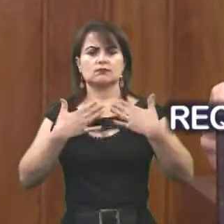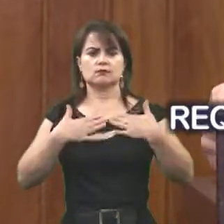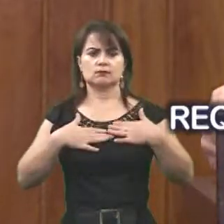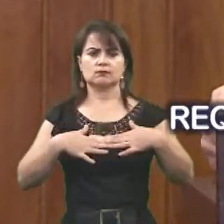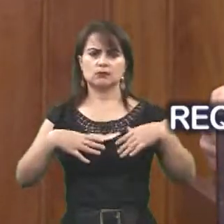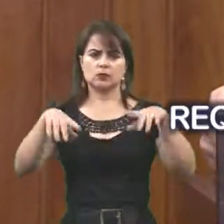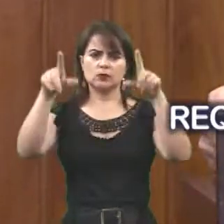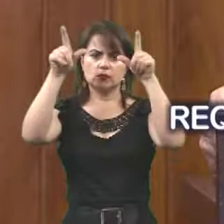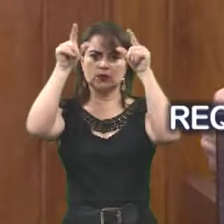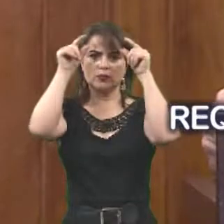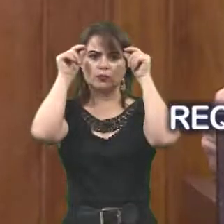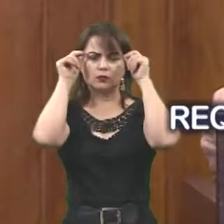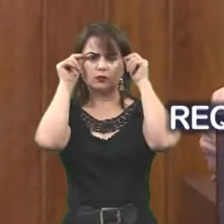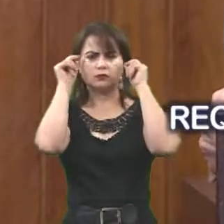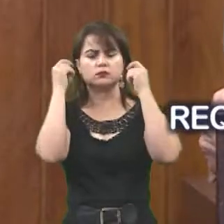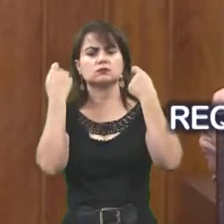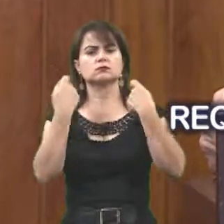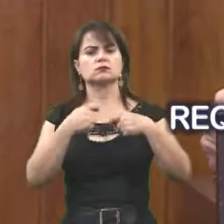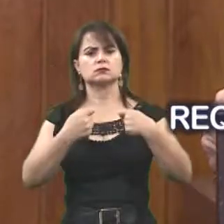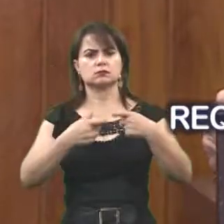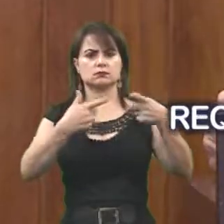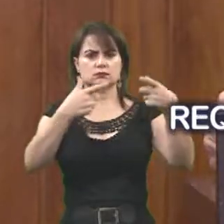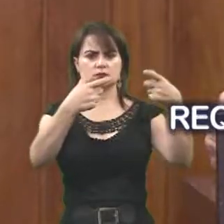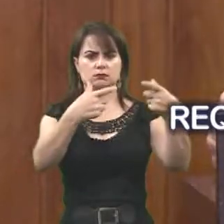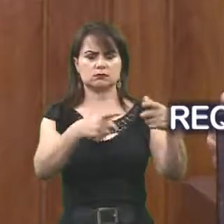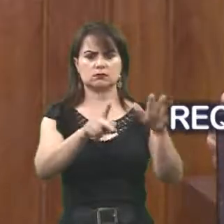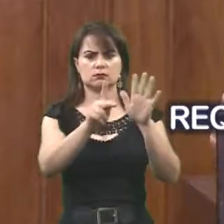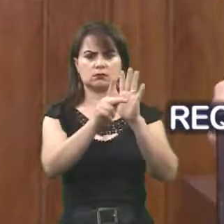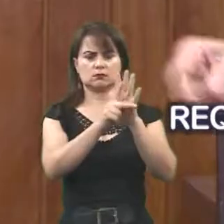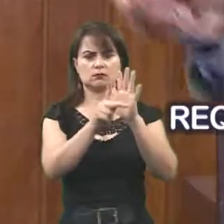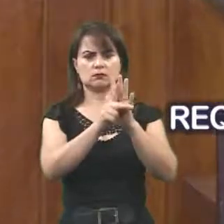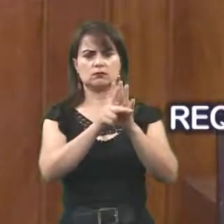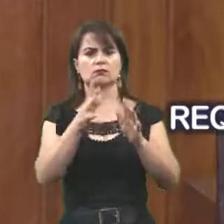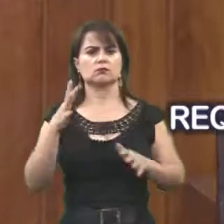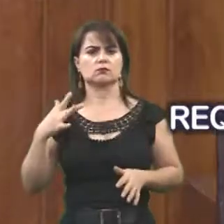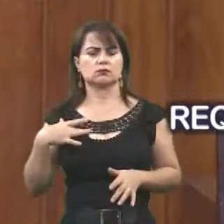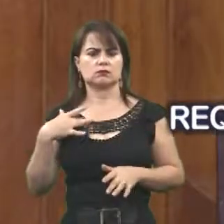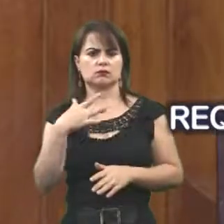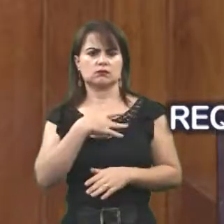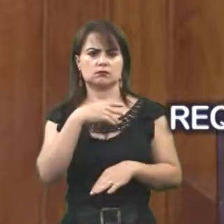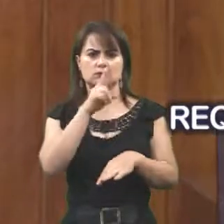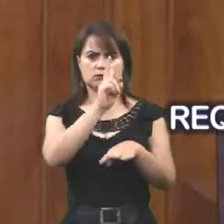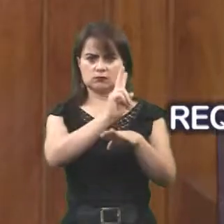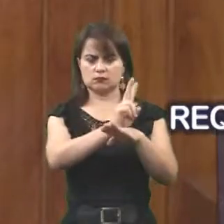como se desenvolver de uma maneira sadia, como é o que já